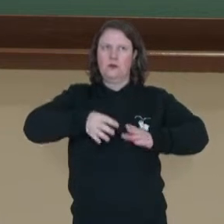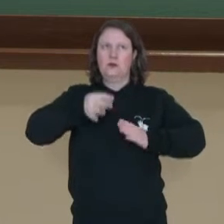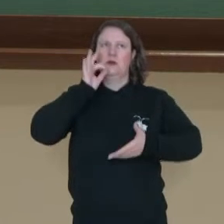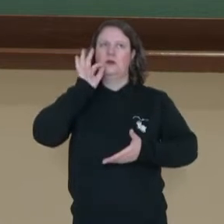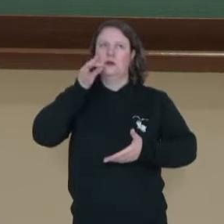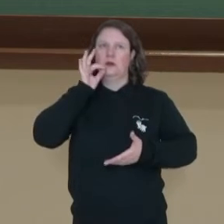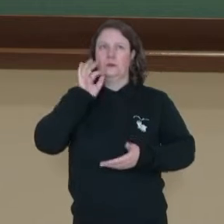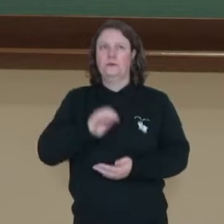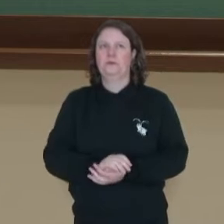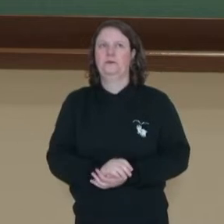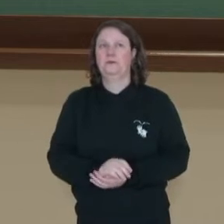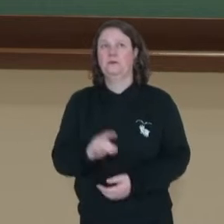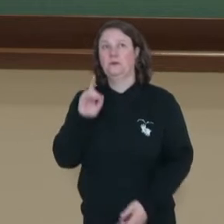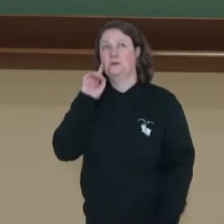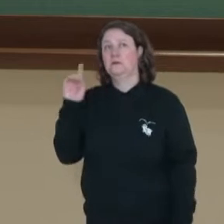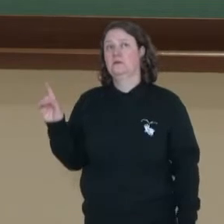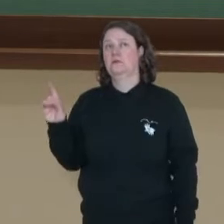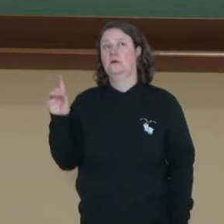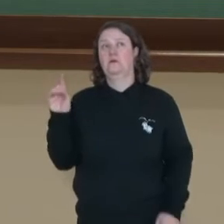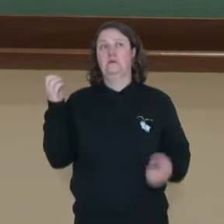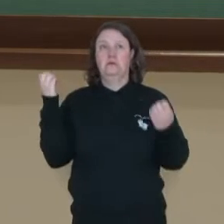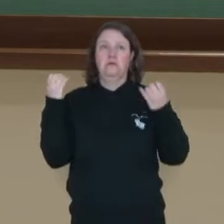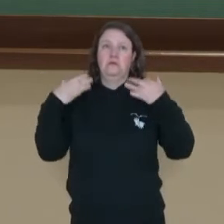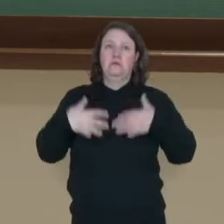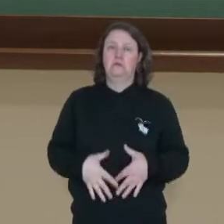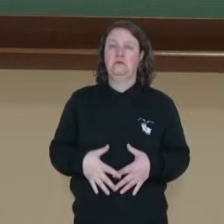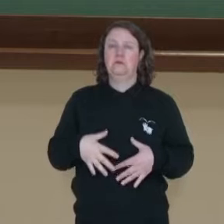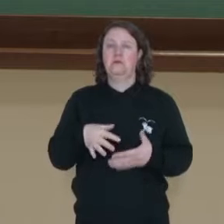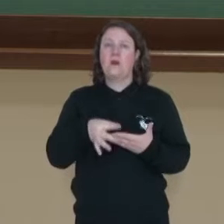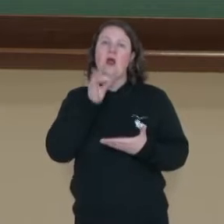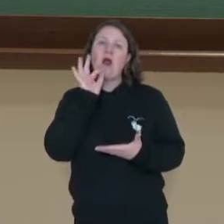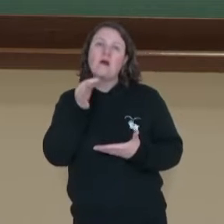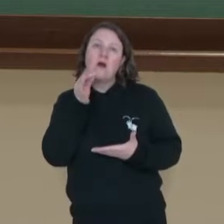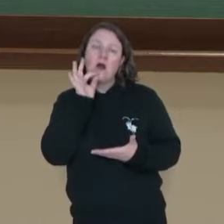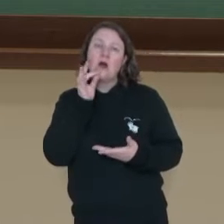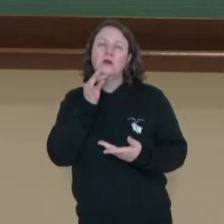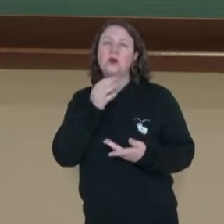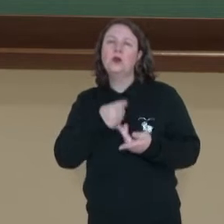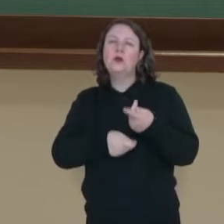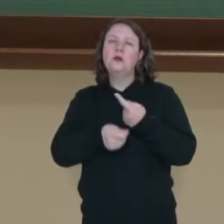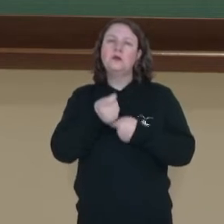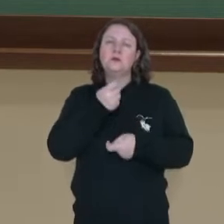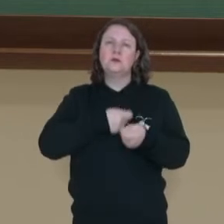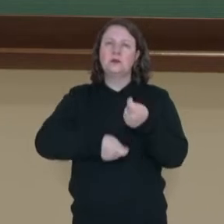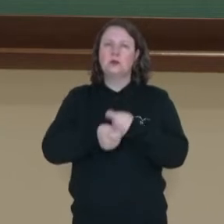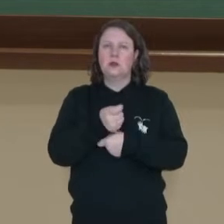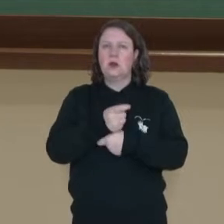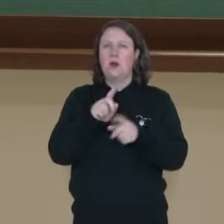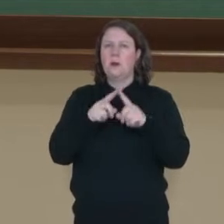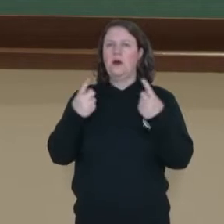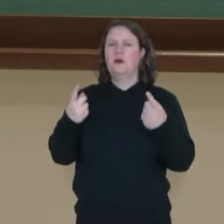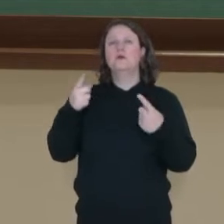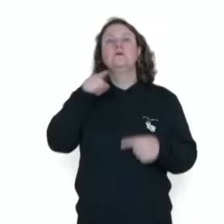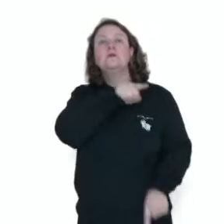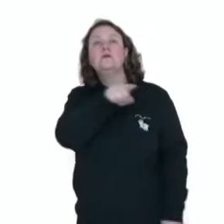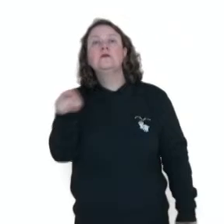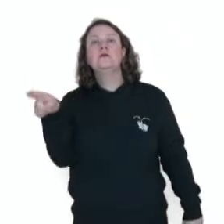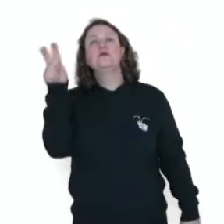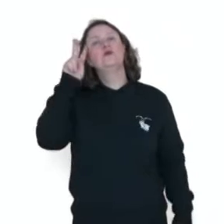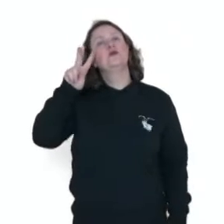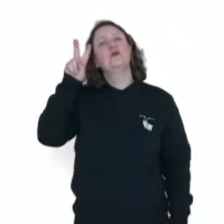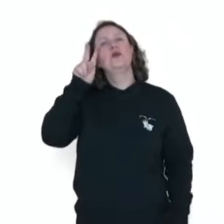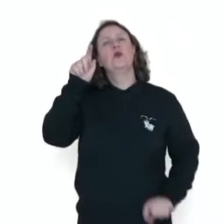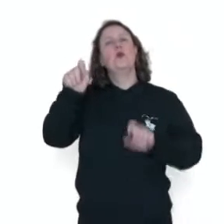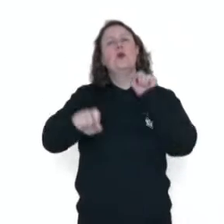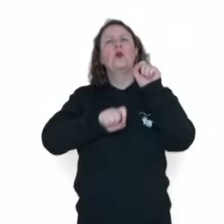aqui, ó, a gente fala do café, a gente fala da economia cafeeira, mas você se recorda, né, que qual